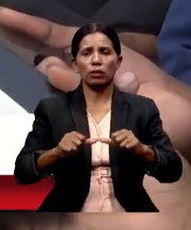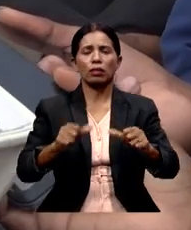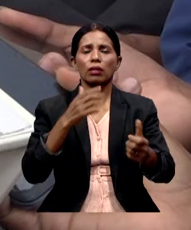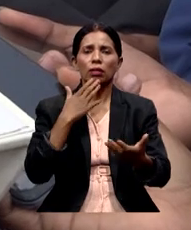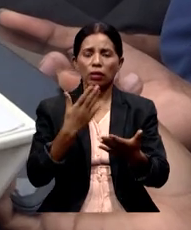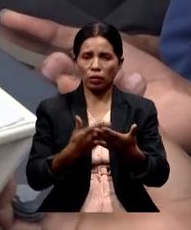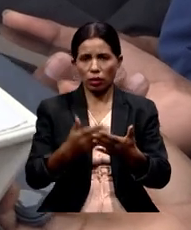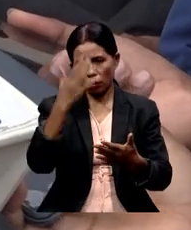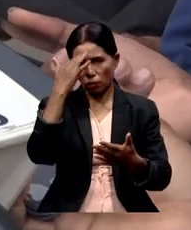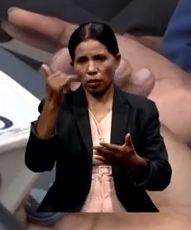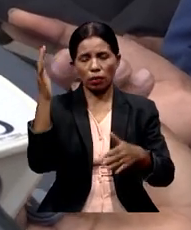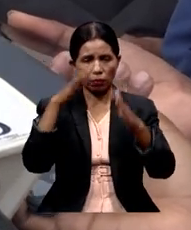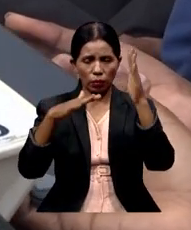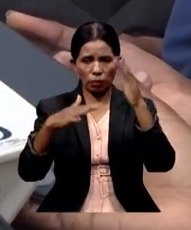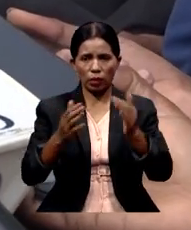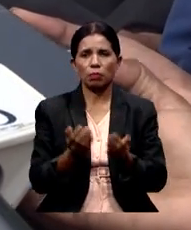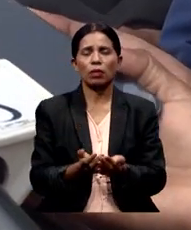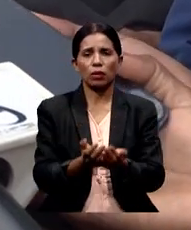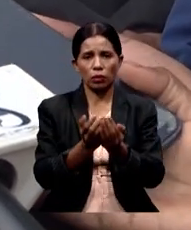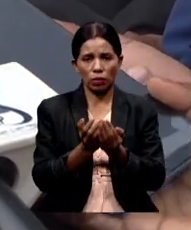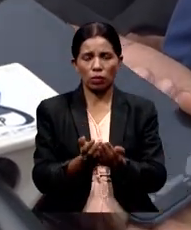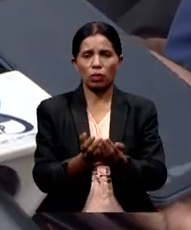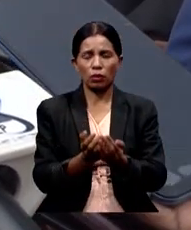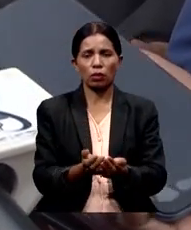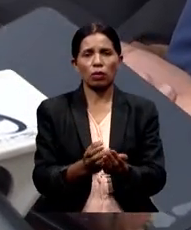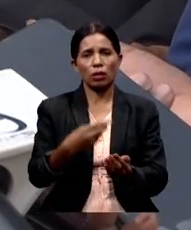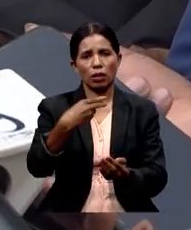sa, problema, o rohak solok, né. E,